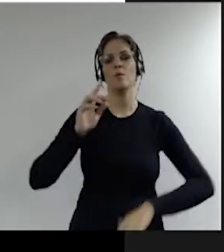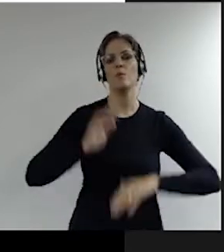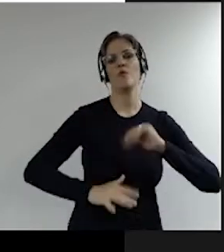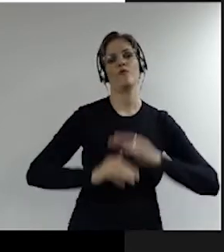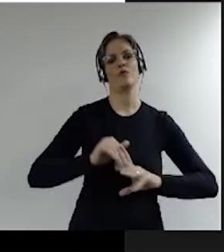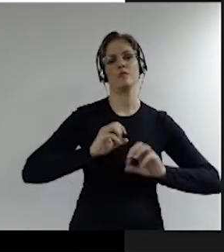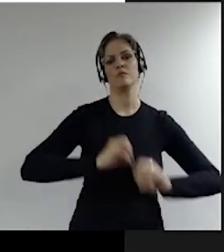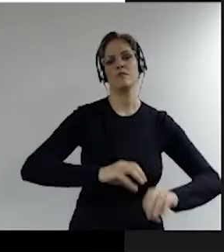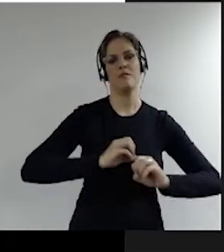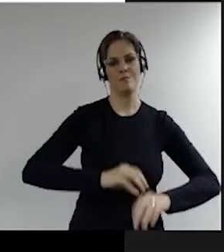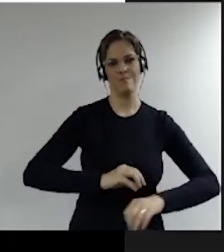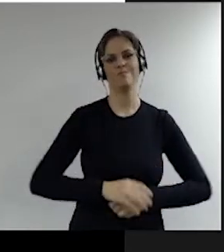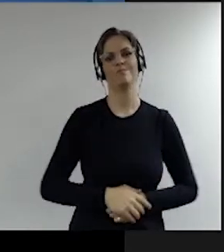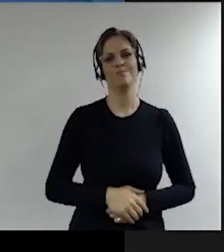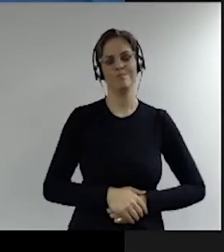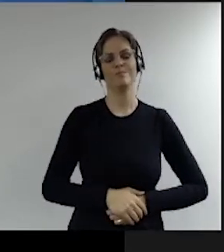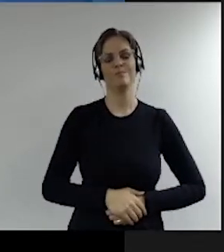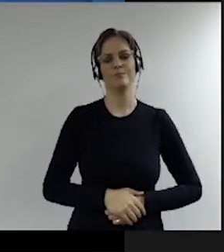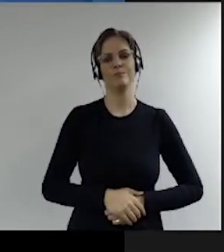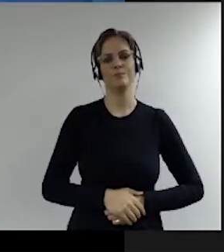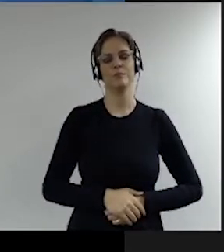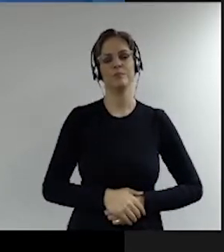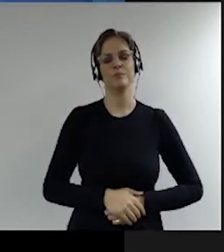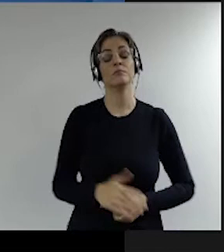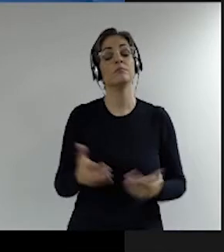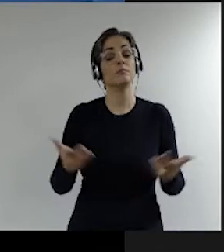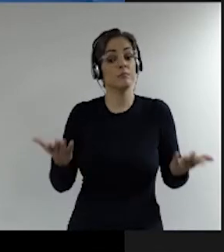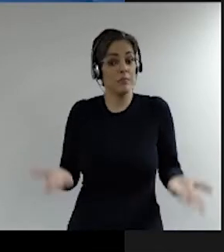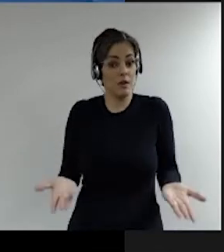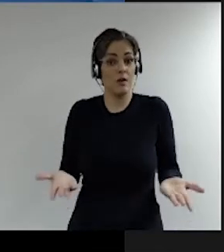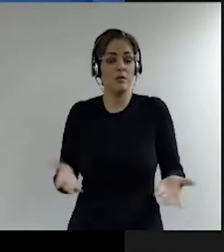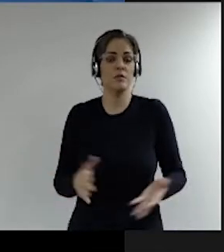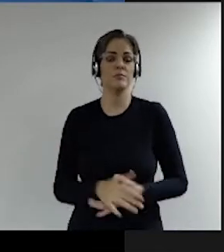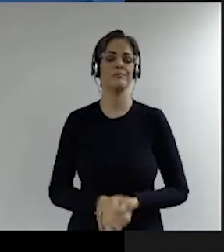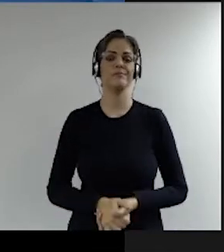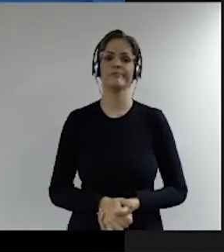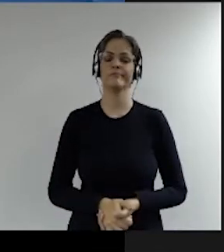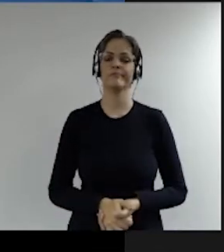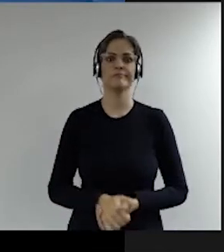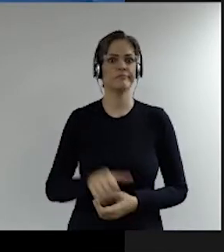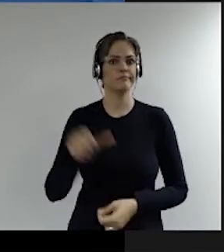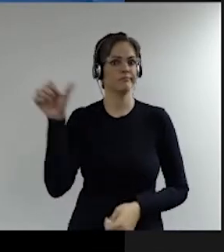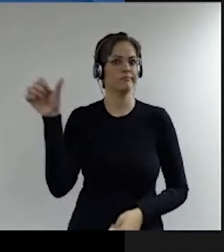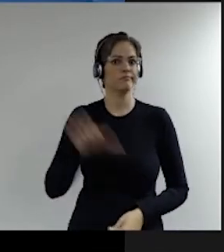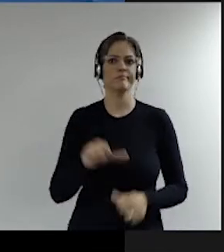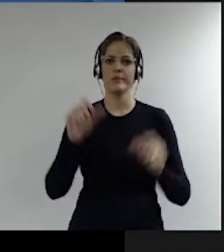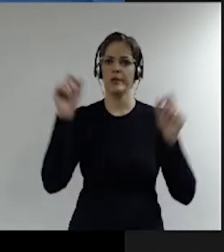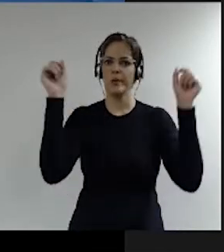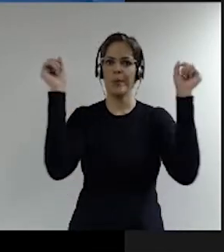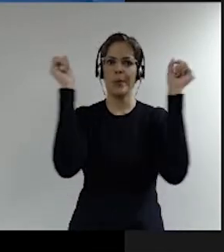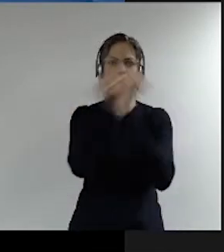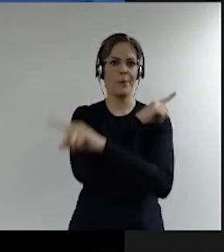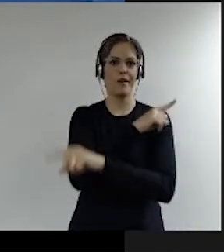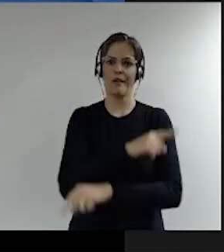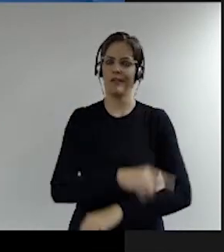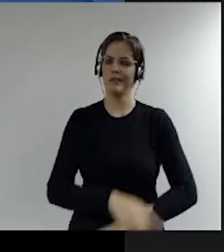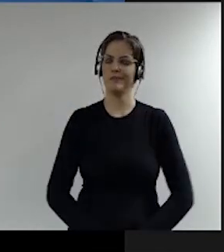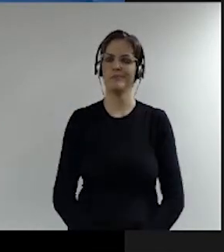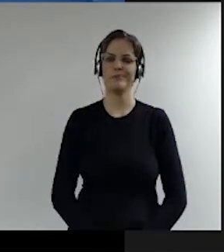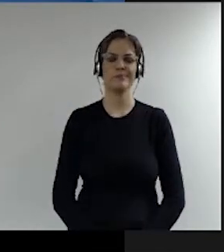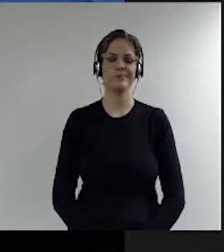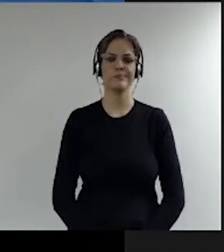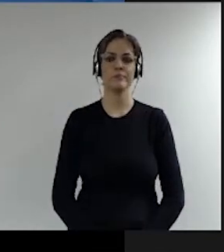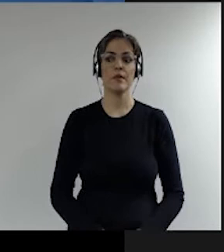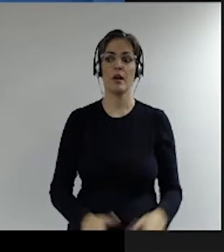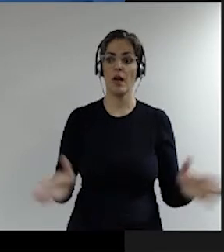que eles vão desempenhar. Muito bem, para complicar isso um pouco mais, nós estamos